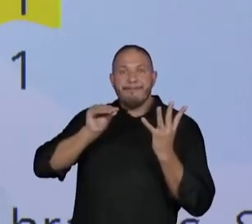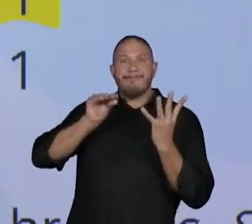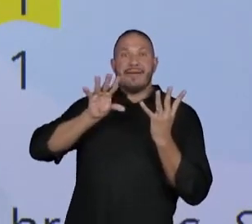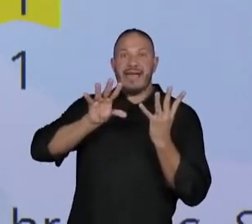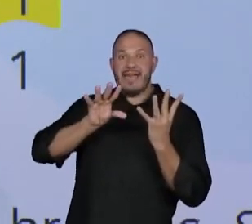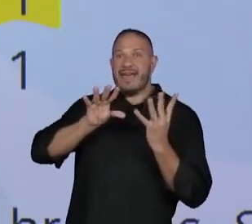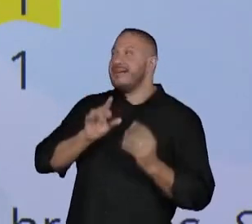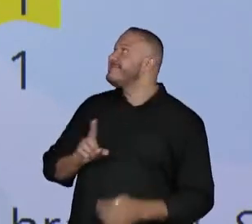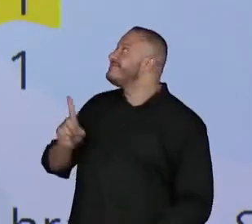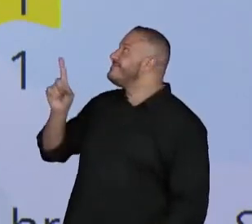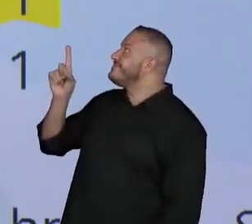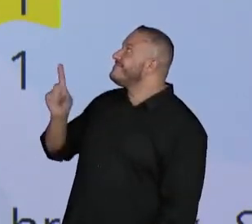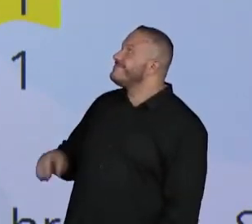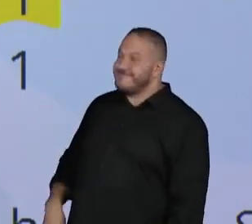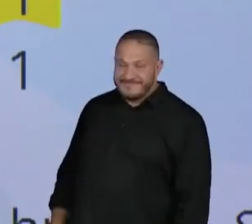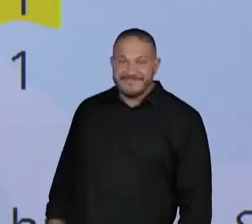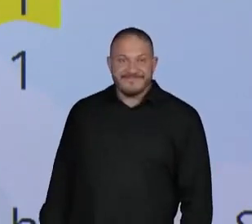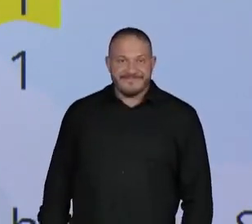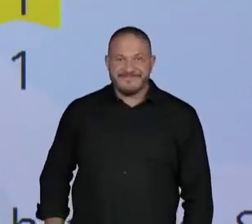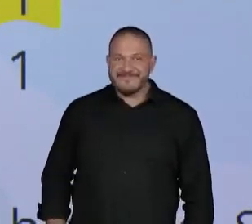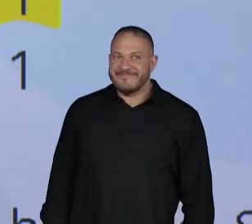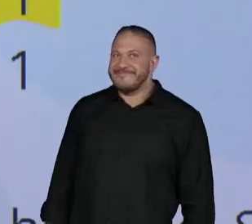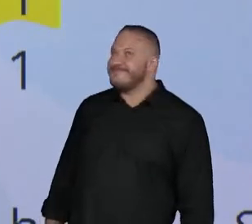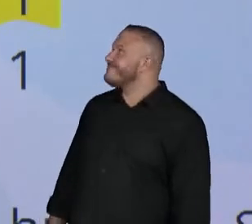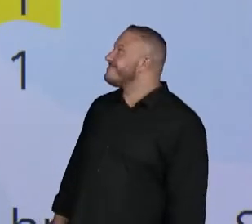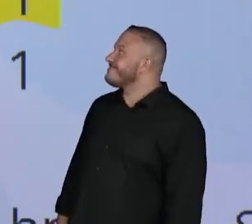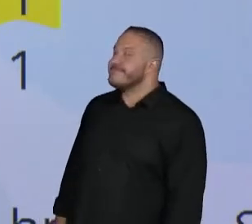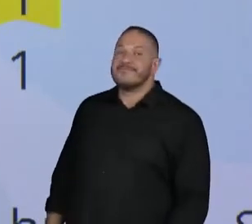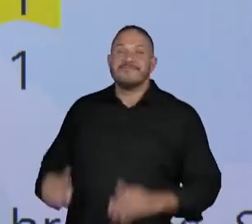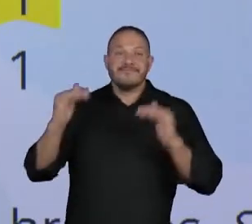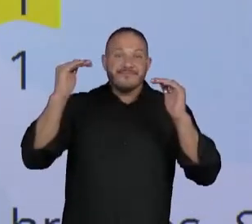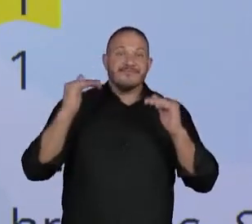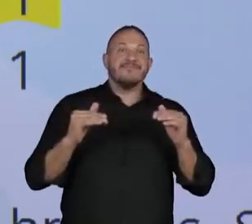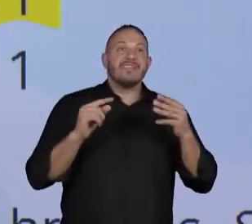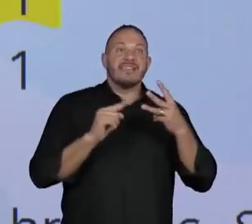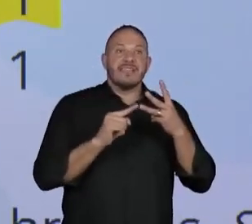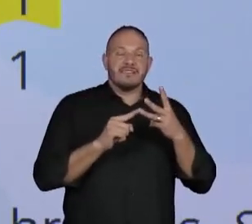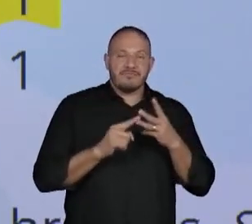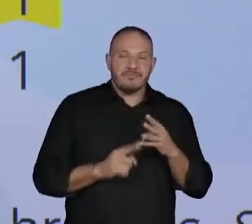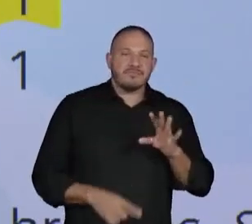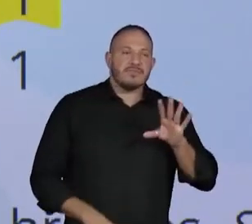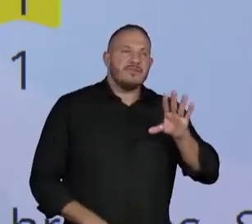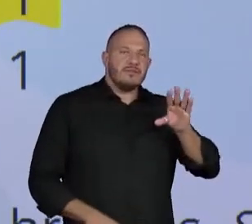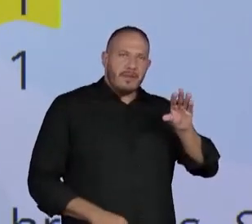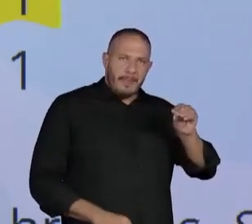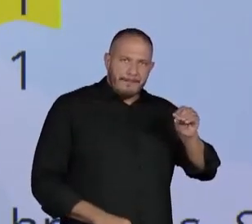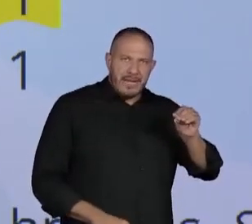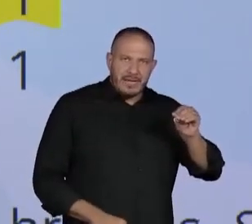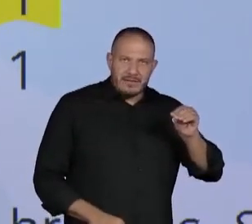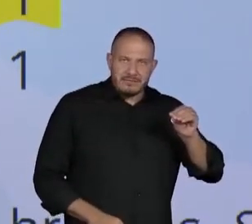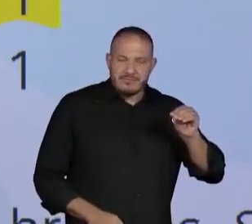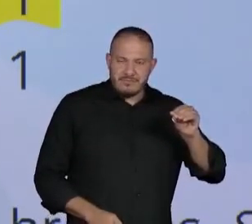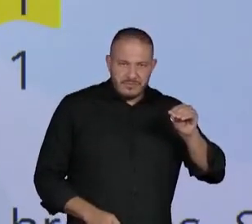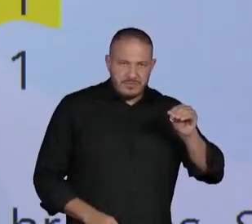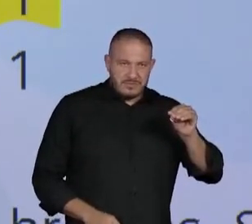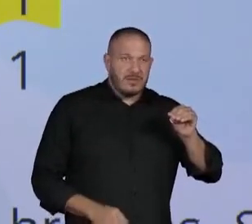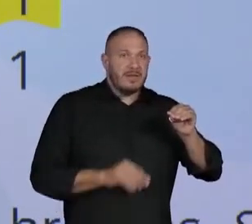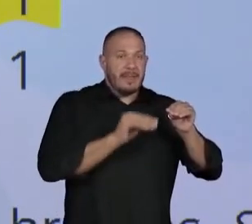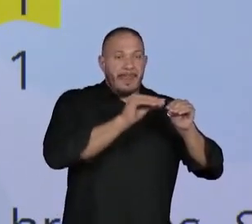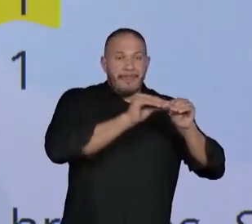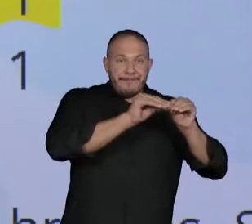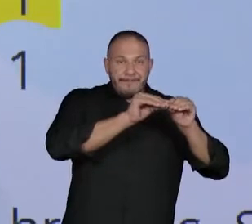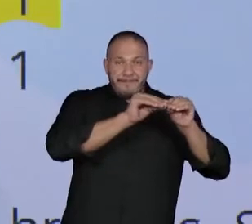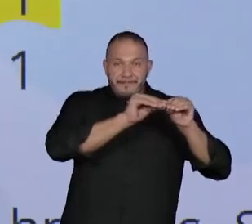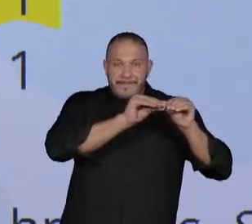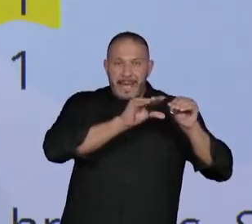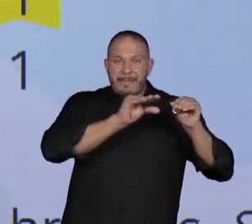1 ligado, certo? Isso. Daí, na terceira linha, a gente tem 1 desligado, aqui. Isso, e 1,